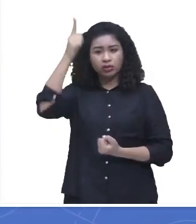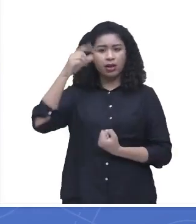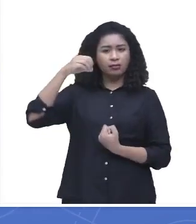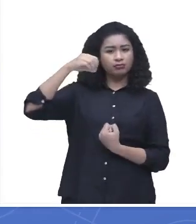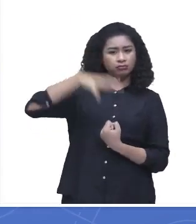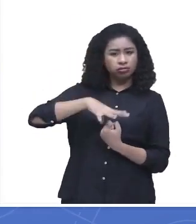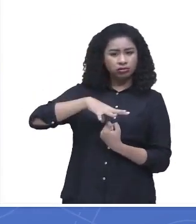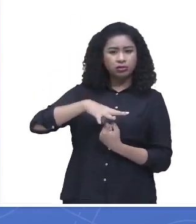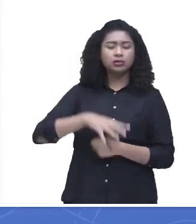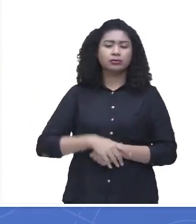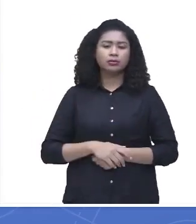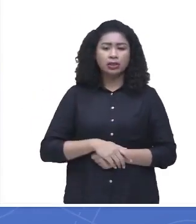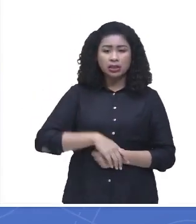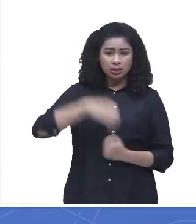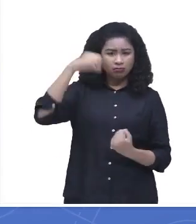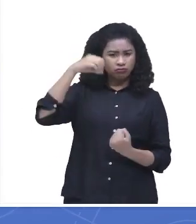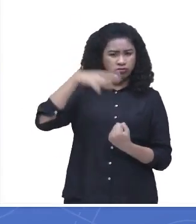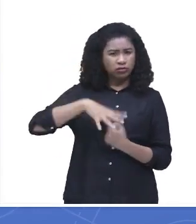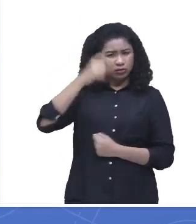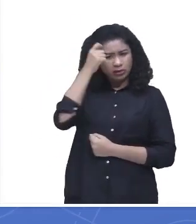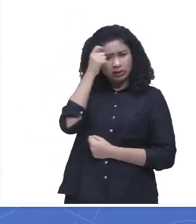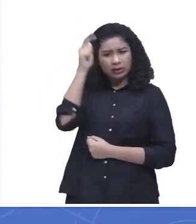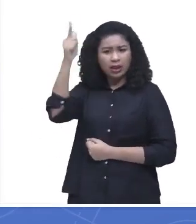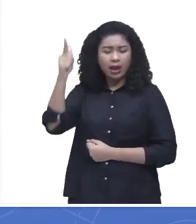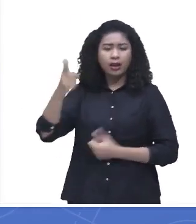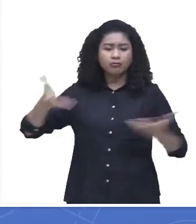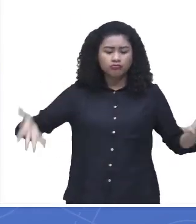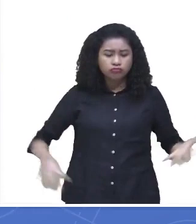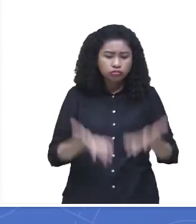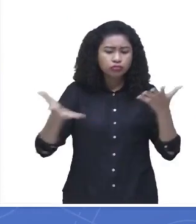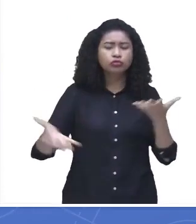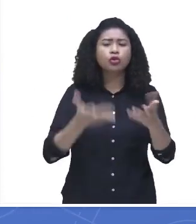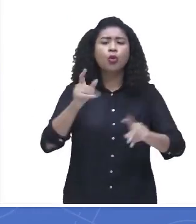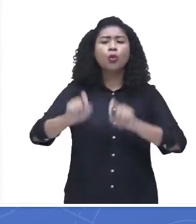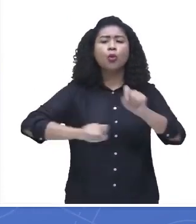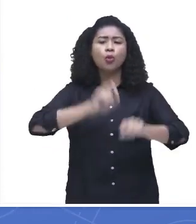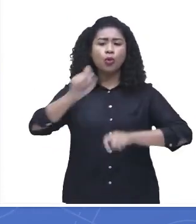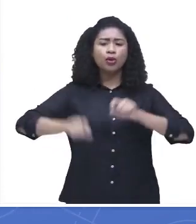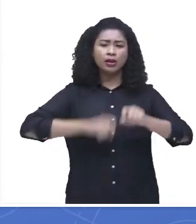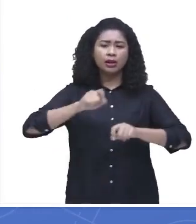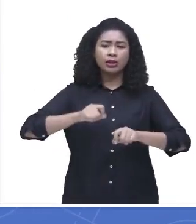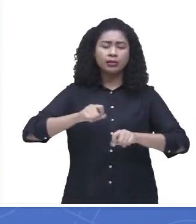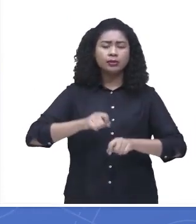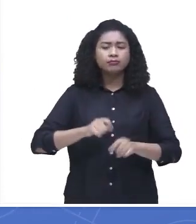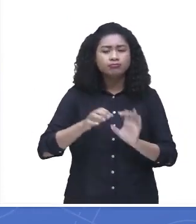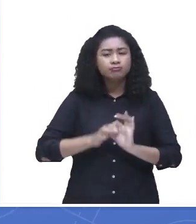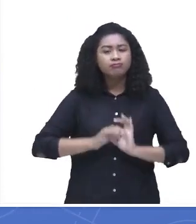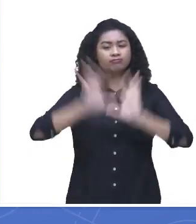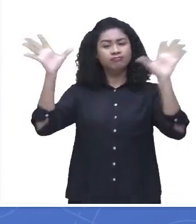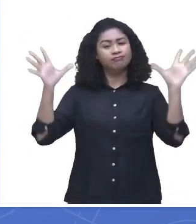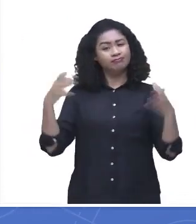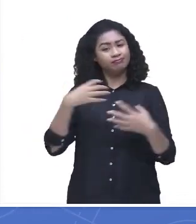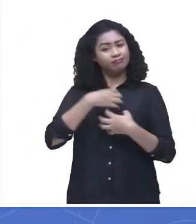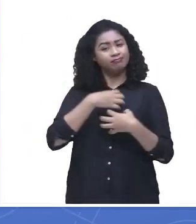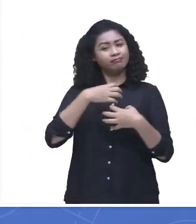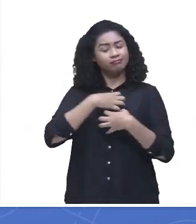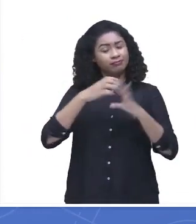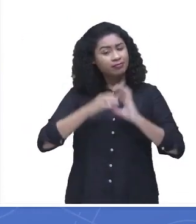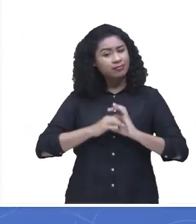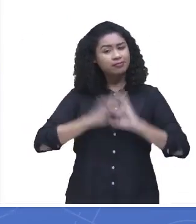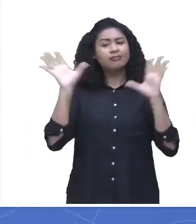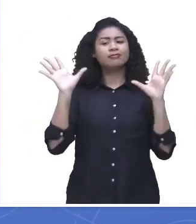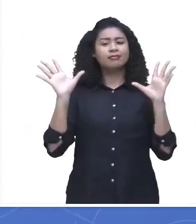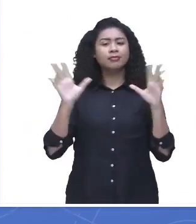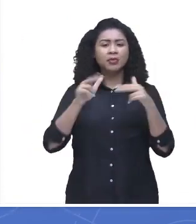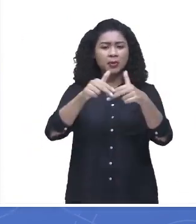ideias iluministas que vão trazer para os colonos a ideia de liberdade. É justamente a partir daí que